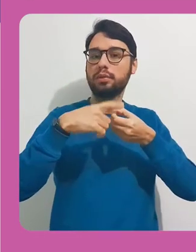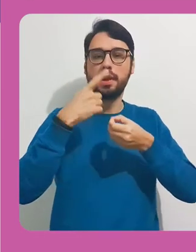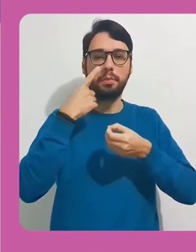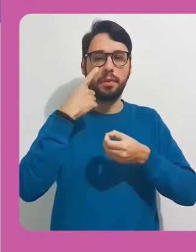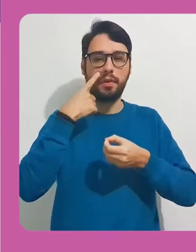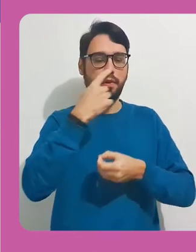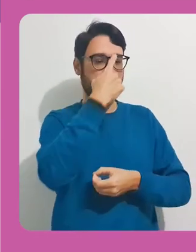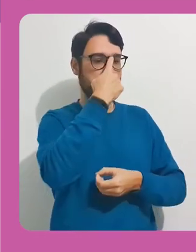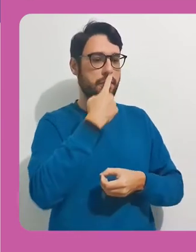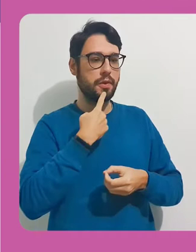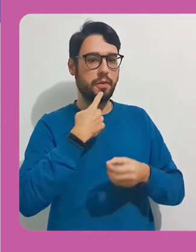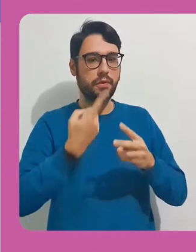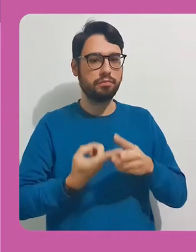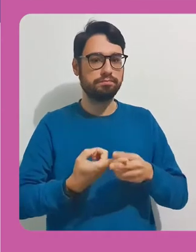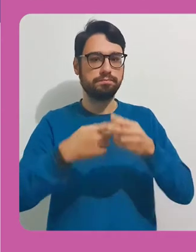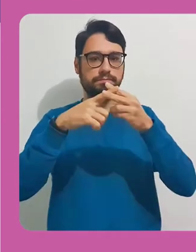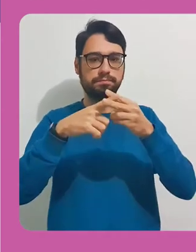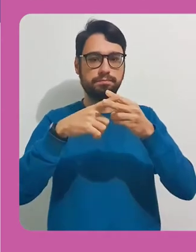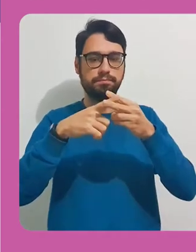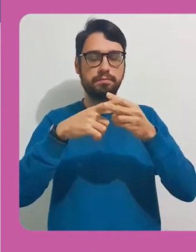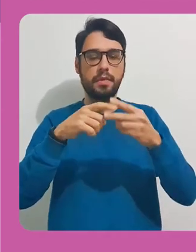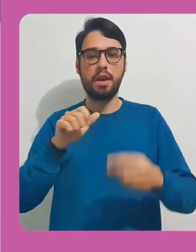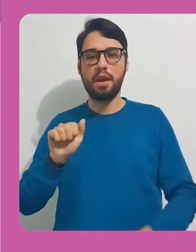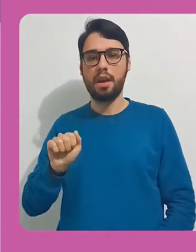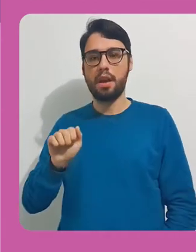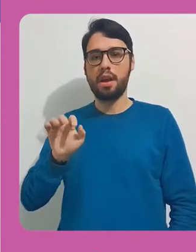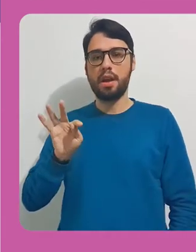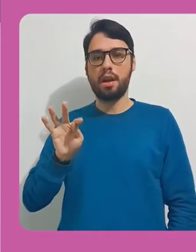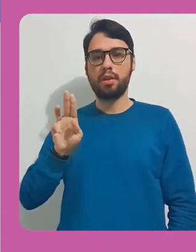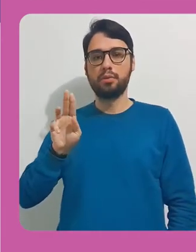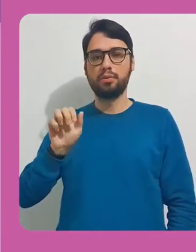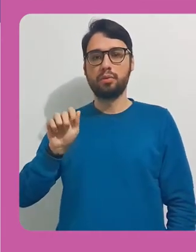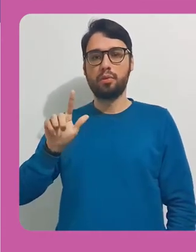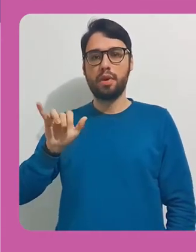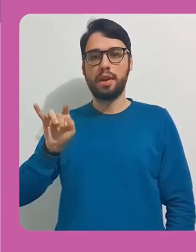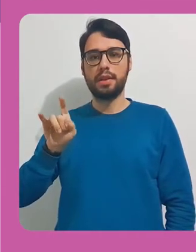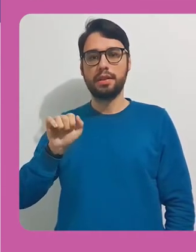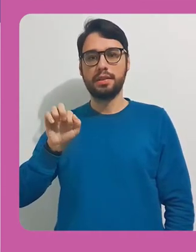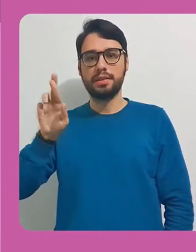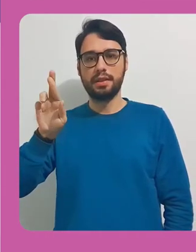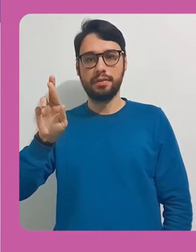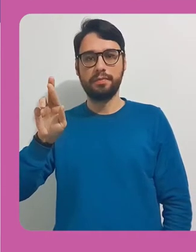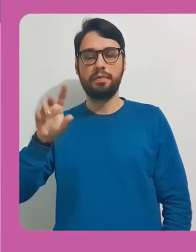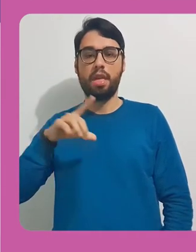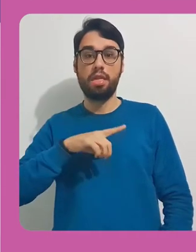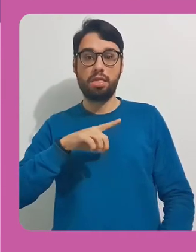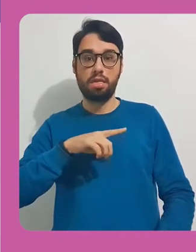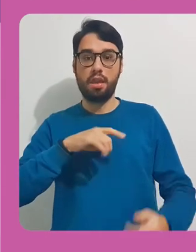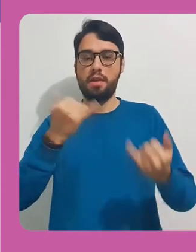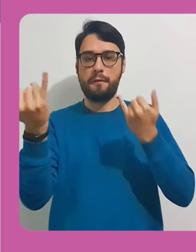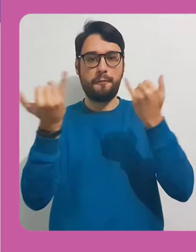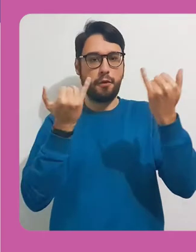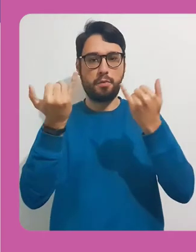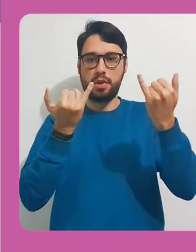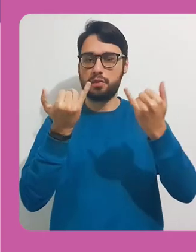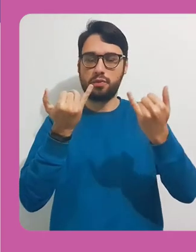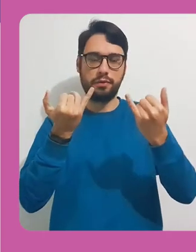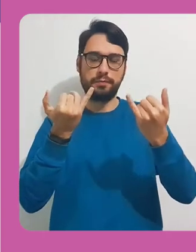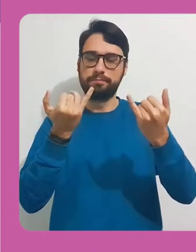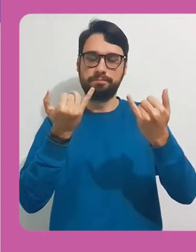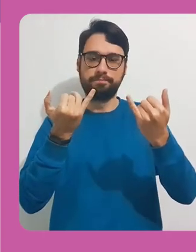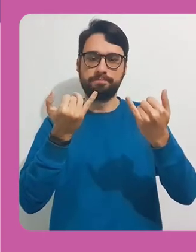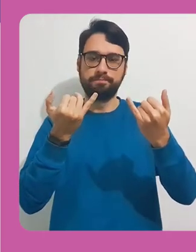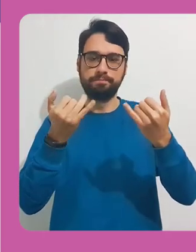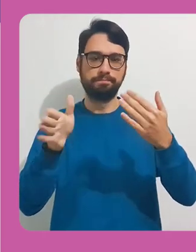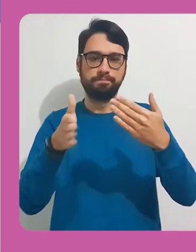Bom, voltamos aqui então para modificação e atualização do nosso perfil. Aqui tem algumas informações em